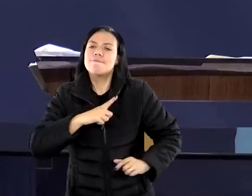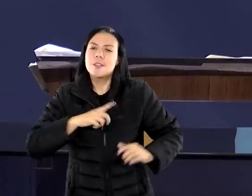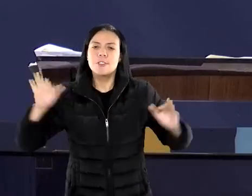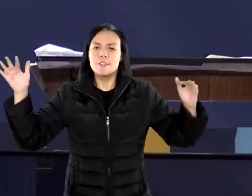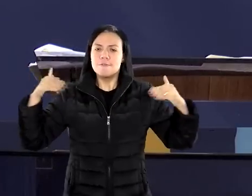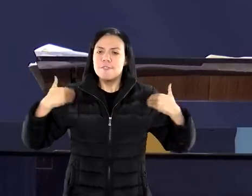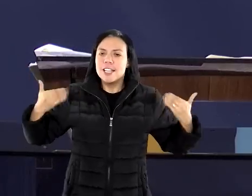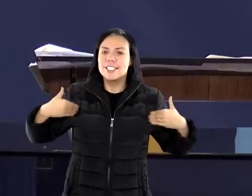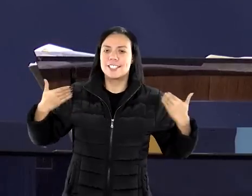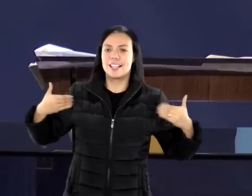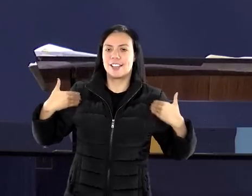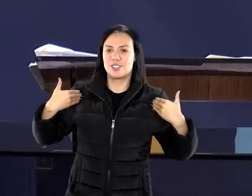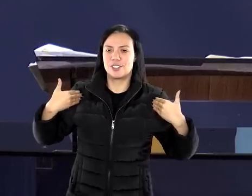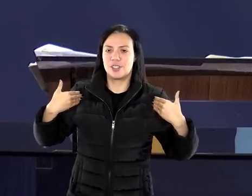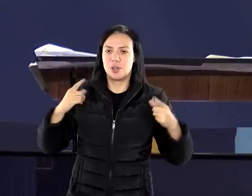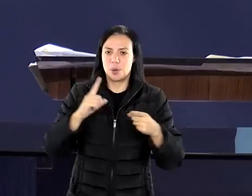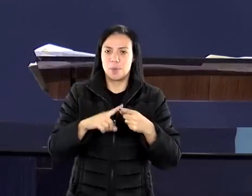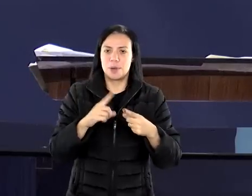Jesus,